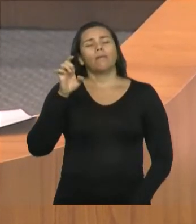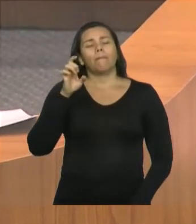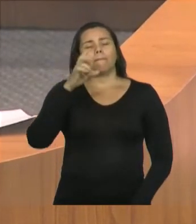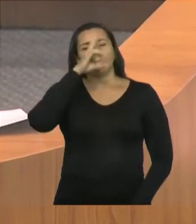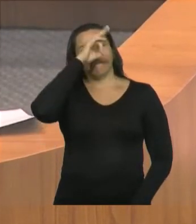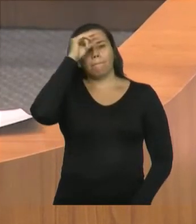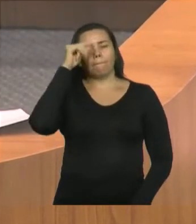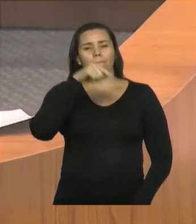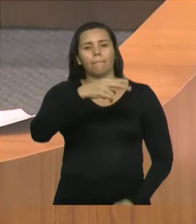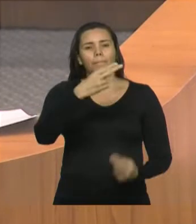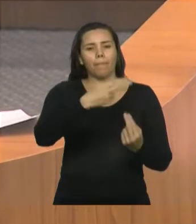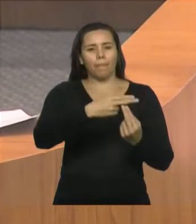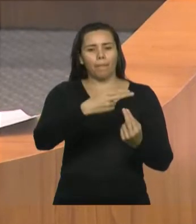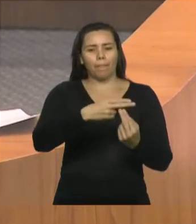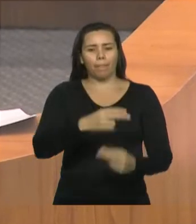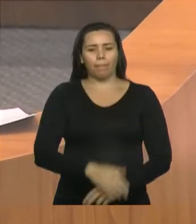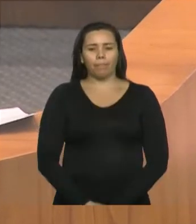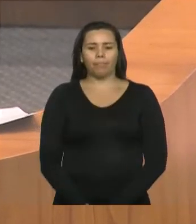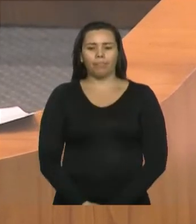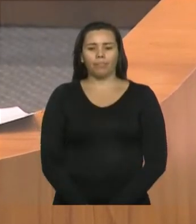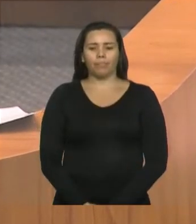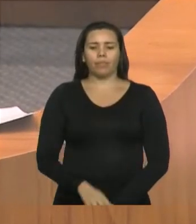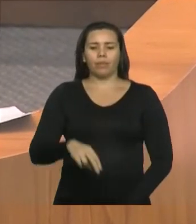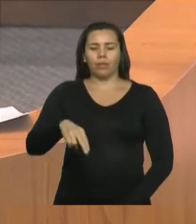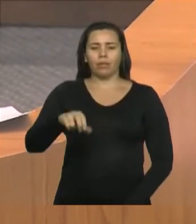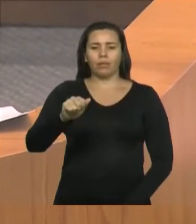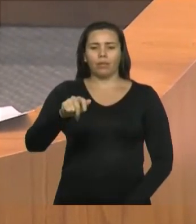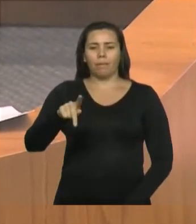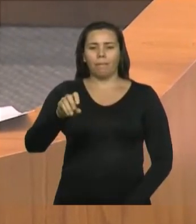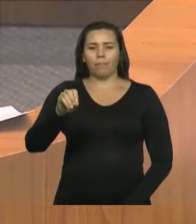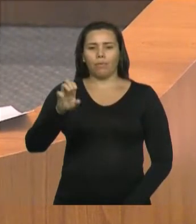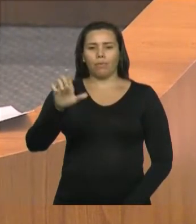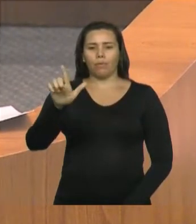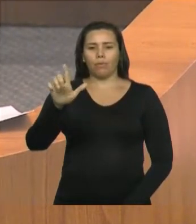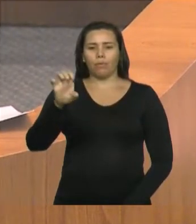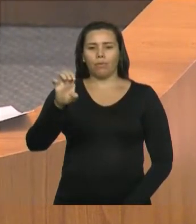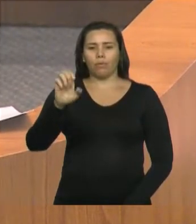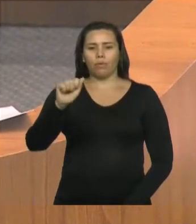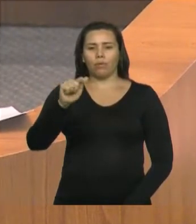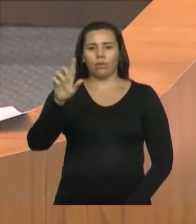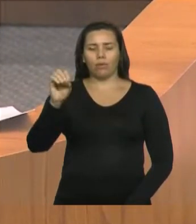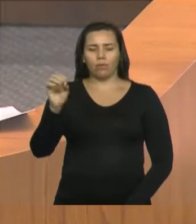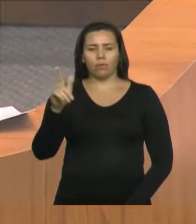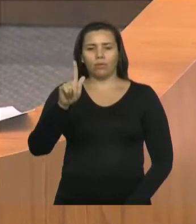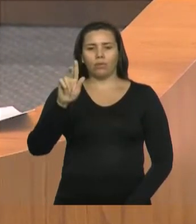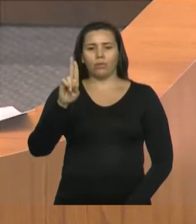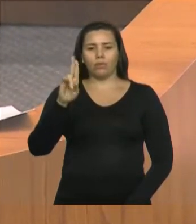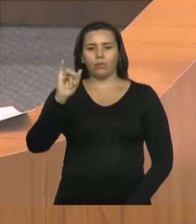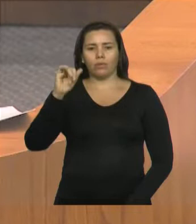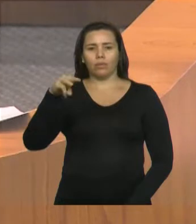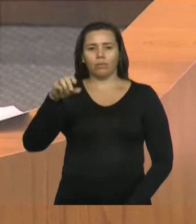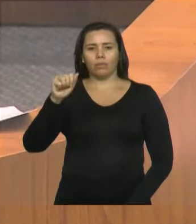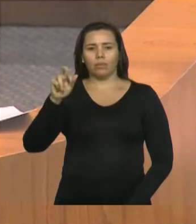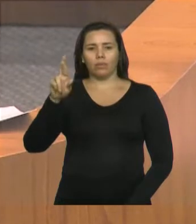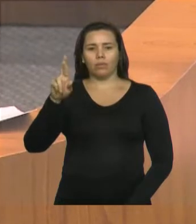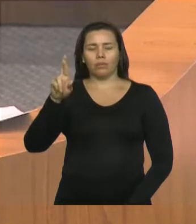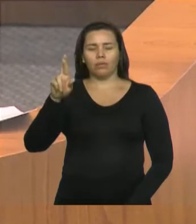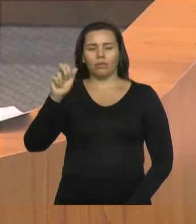Guimarães, que faleceu ontem, aos 89 anos, num hospital no município de